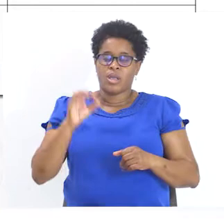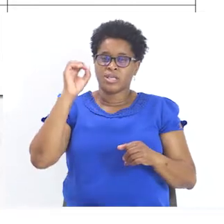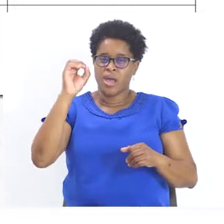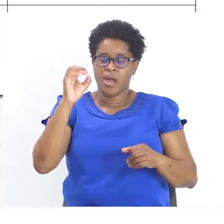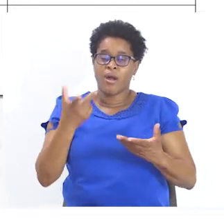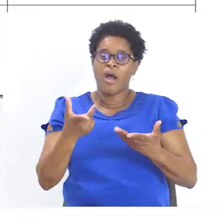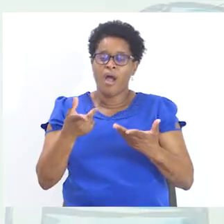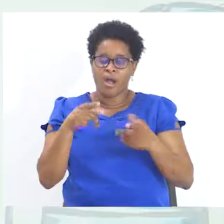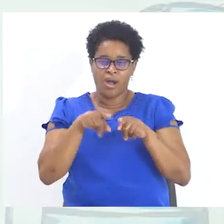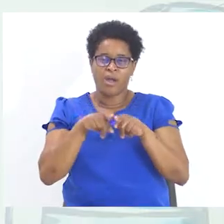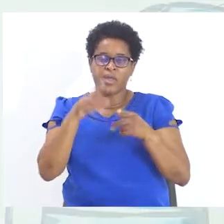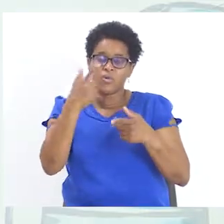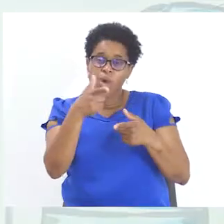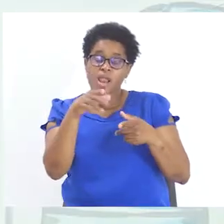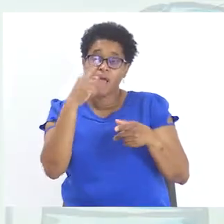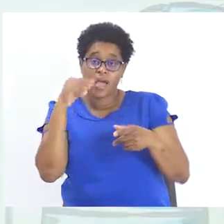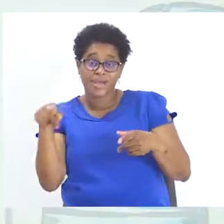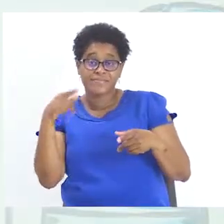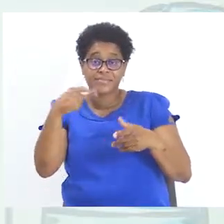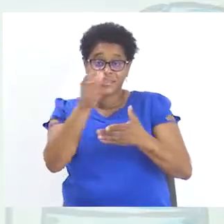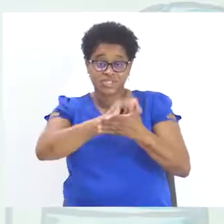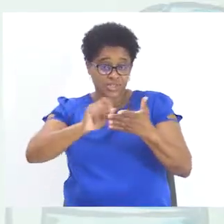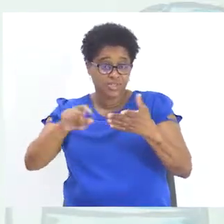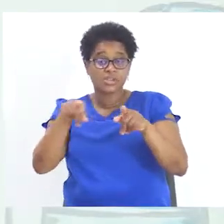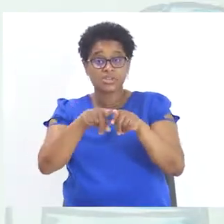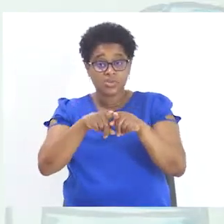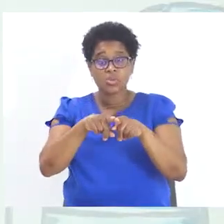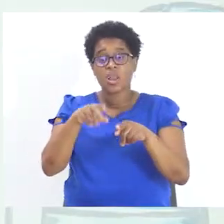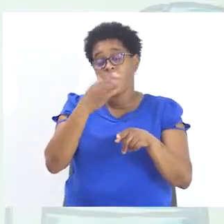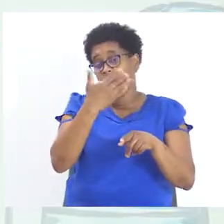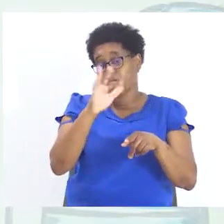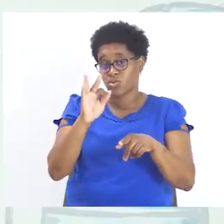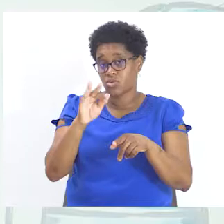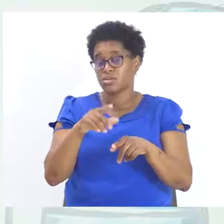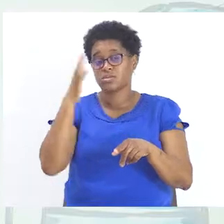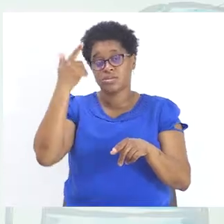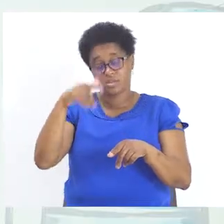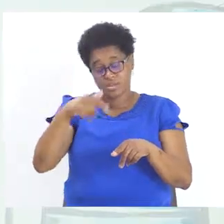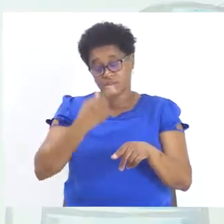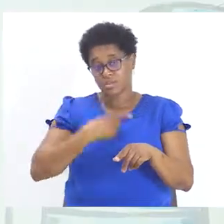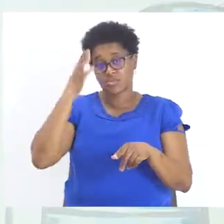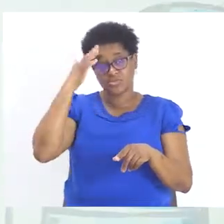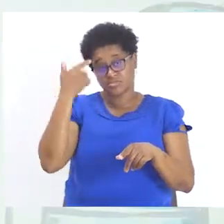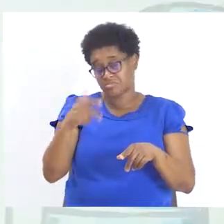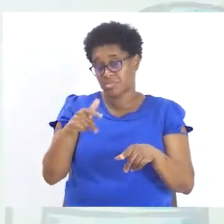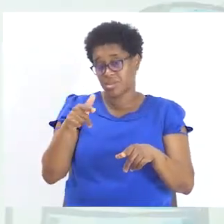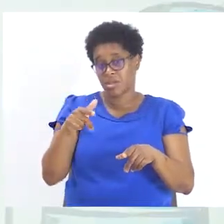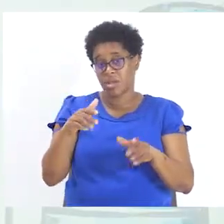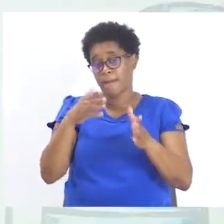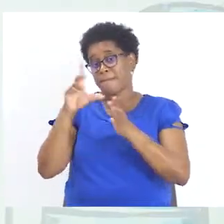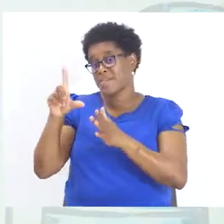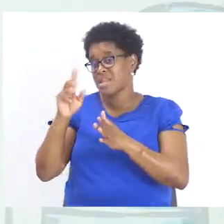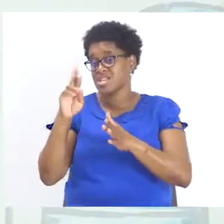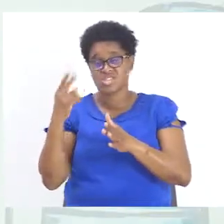Monômio semelhante a ele, tem que escrever um monômio semelhante a 14. Tem que ser um número também que não tem parte